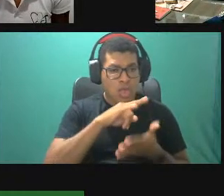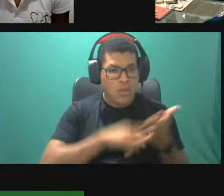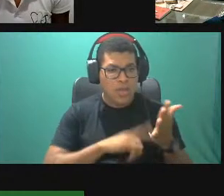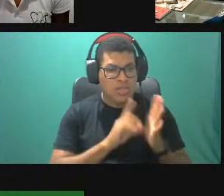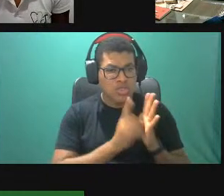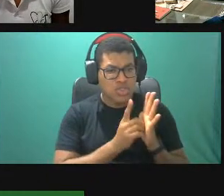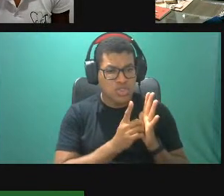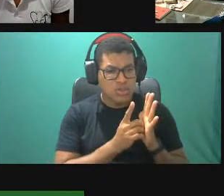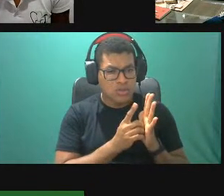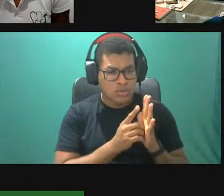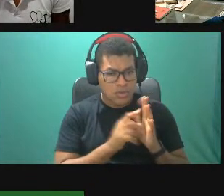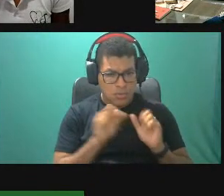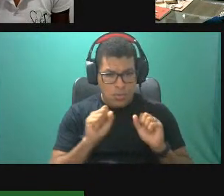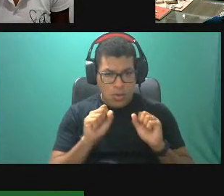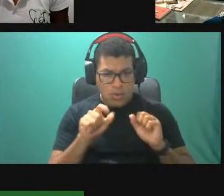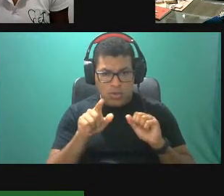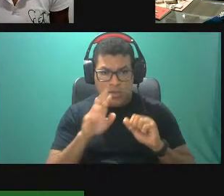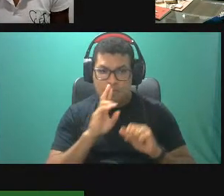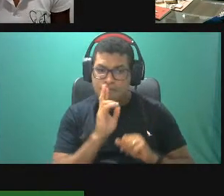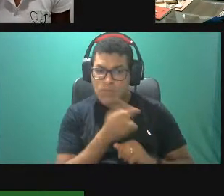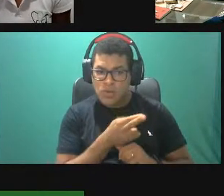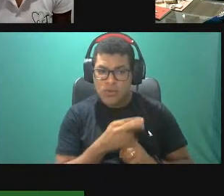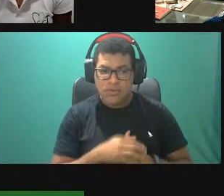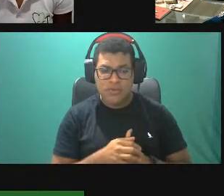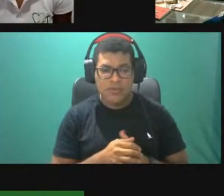Alguém poderia esclarecer um pouquinho para a gente?